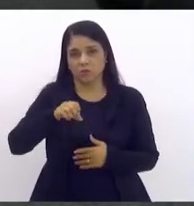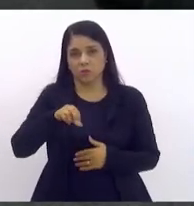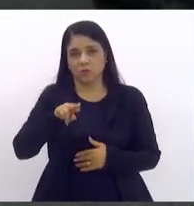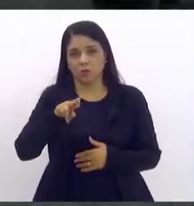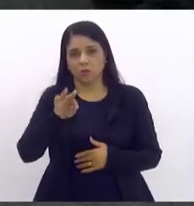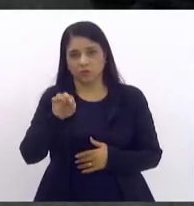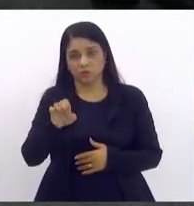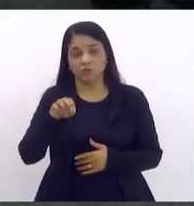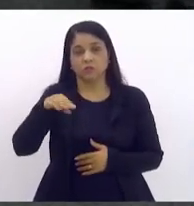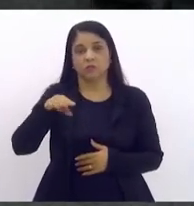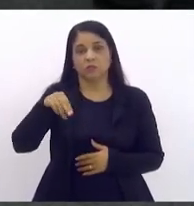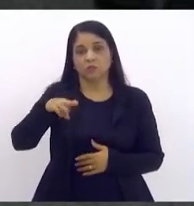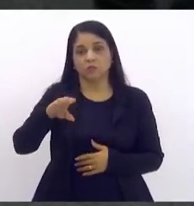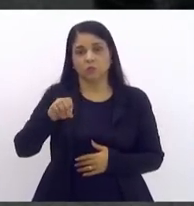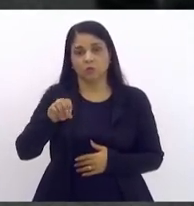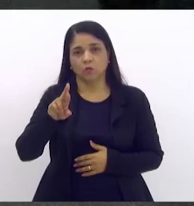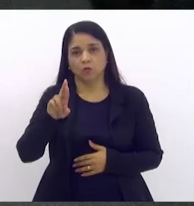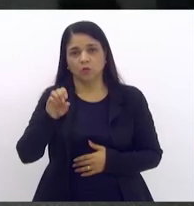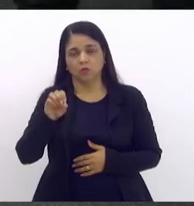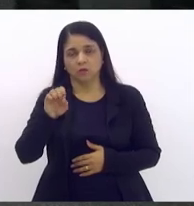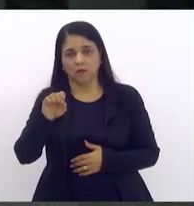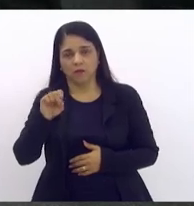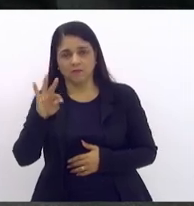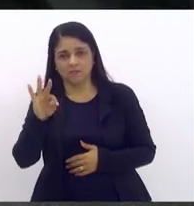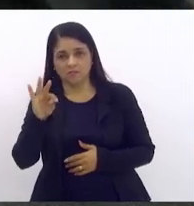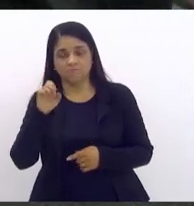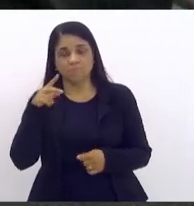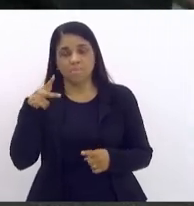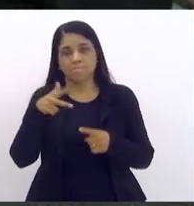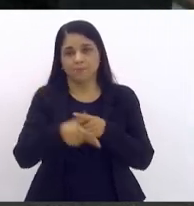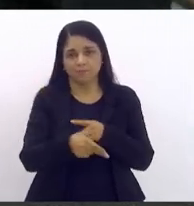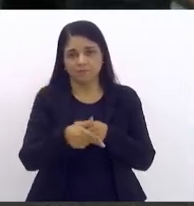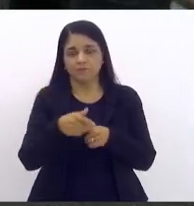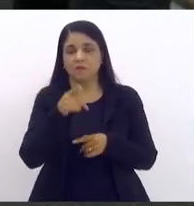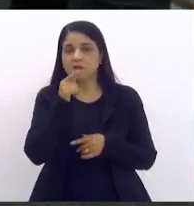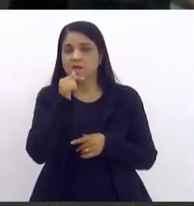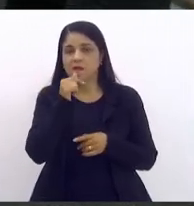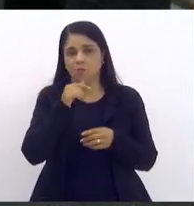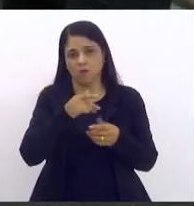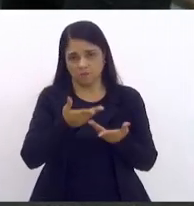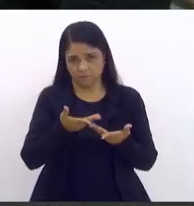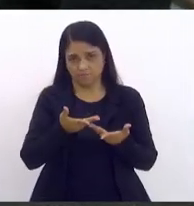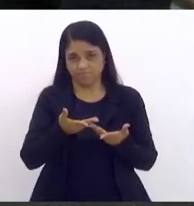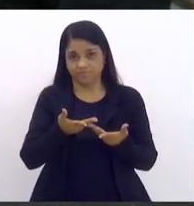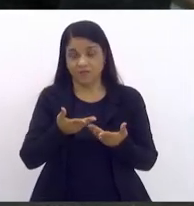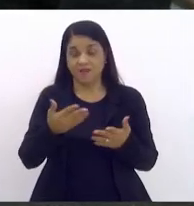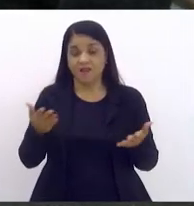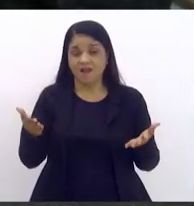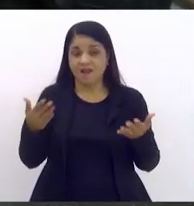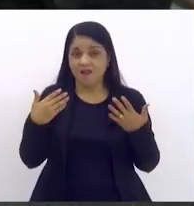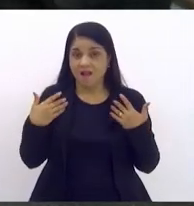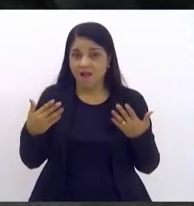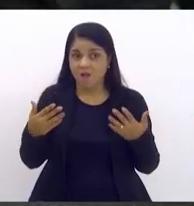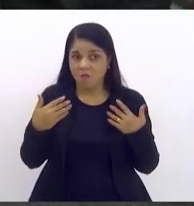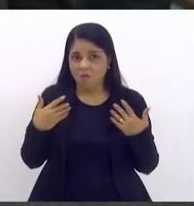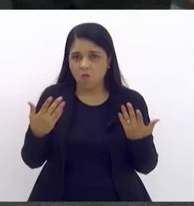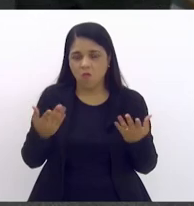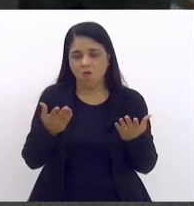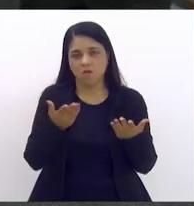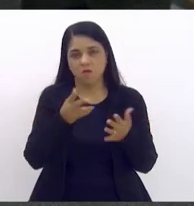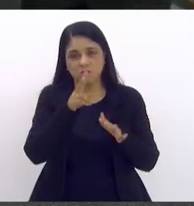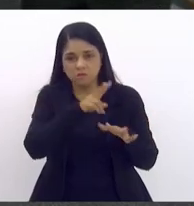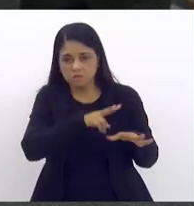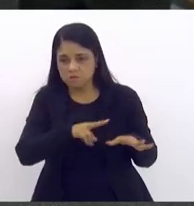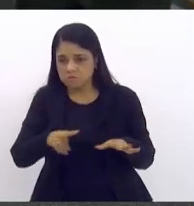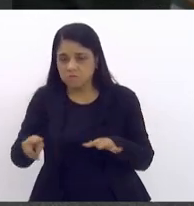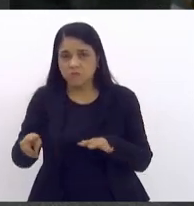SEDAE, interrompendo o abastecimento nessas regiões. Agora, imagina, em plena onda de calor histórica, essa população,